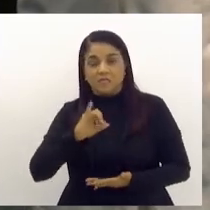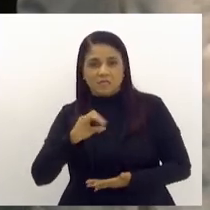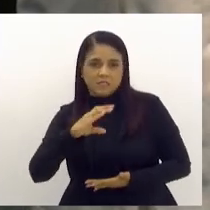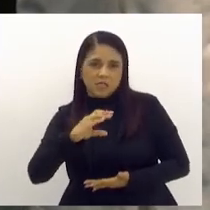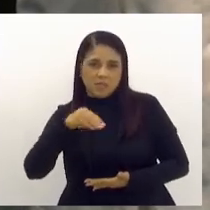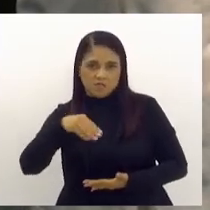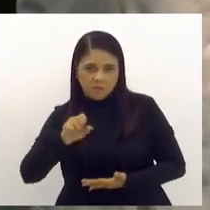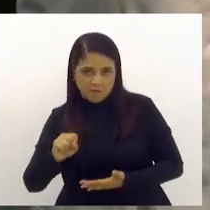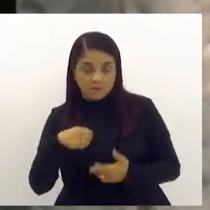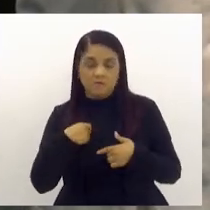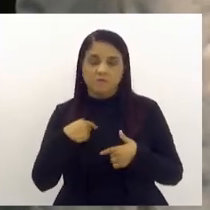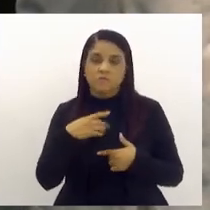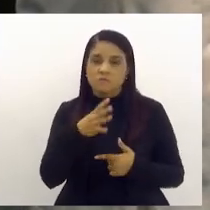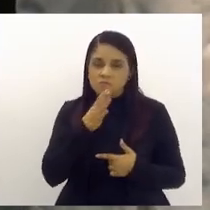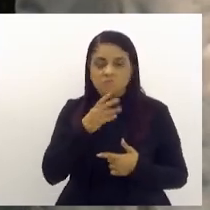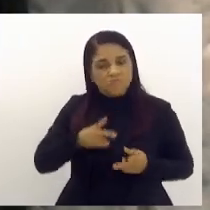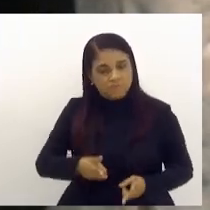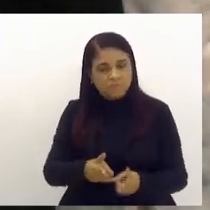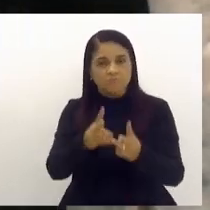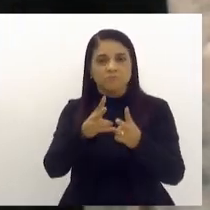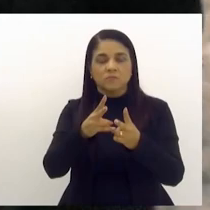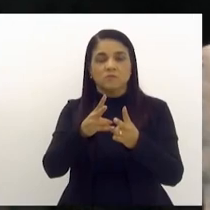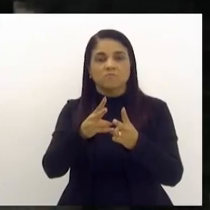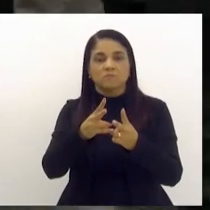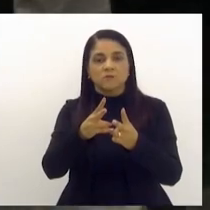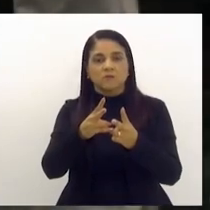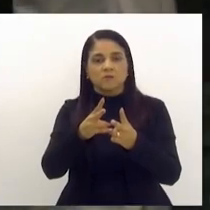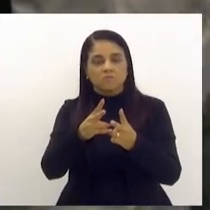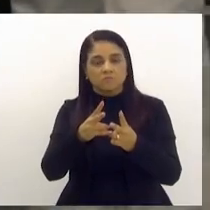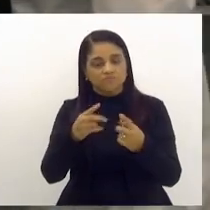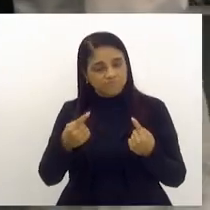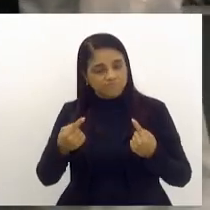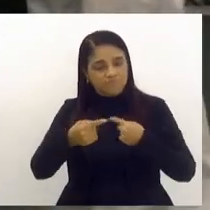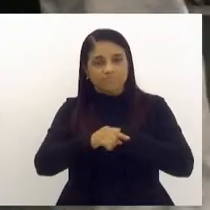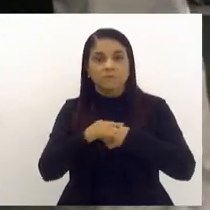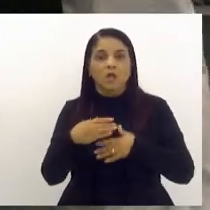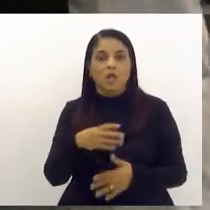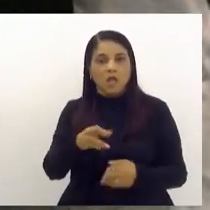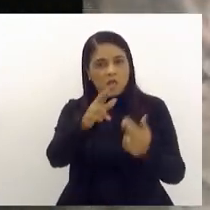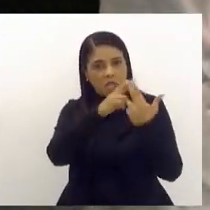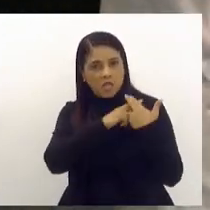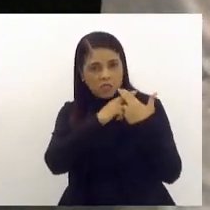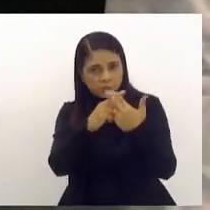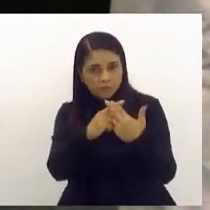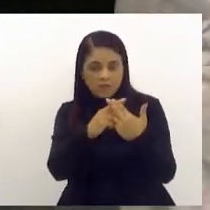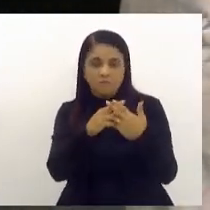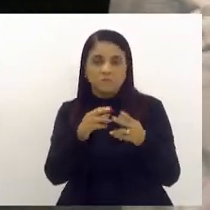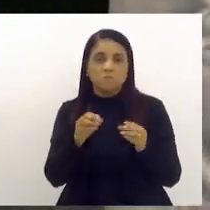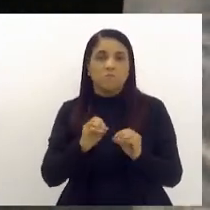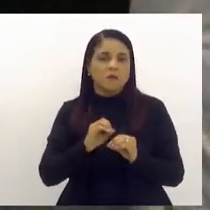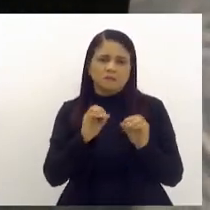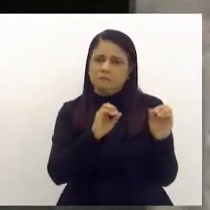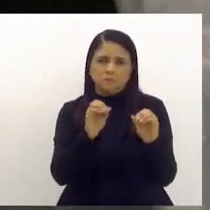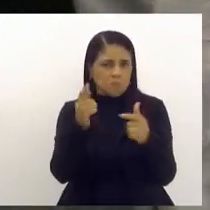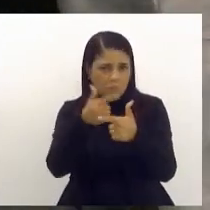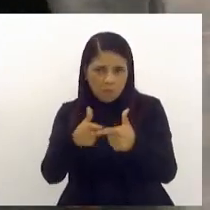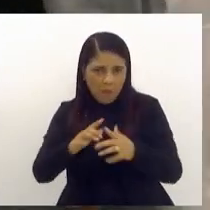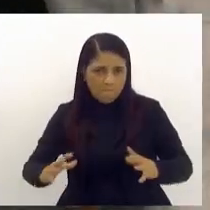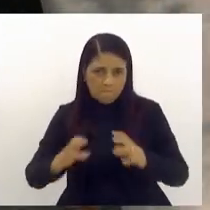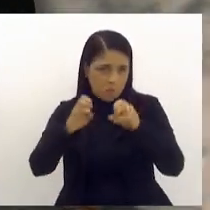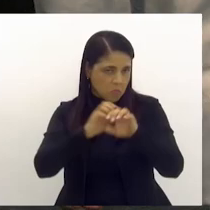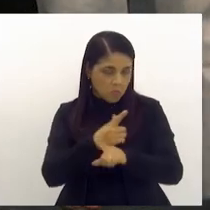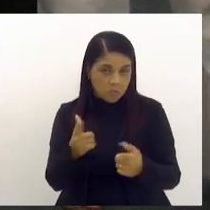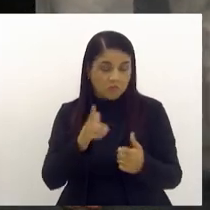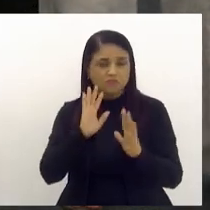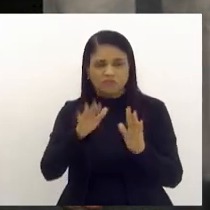reconhecimento. Somos e seguiremos sendo oposição responsável, sem botar fogo no circo, porque já tem quem esteja